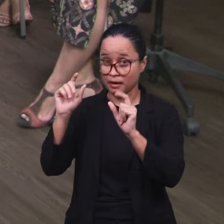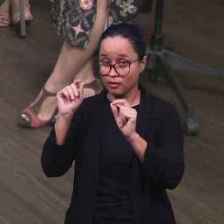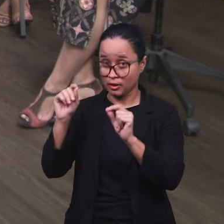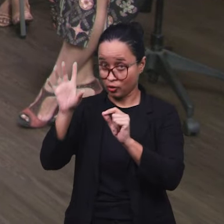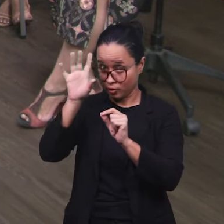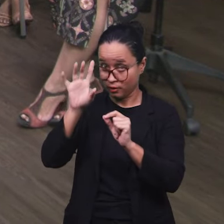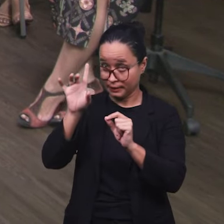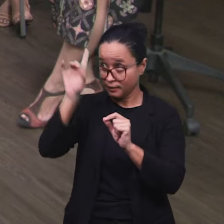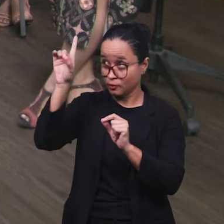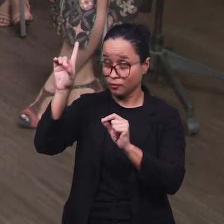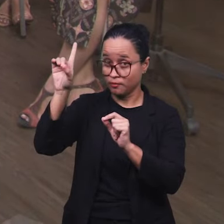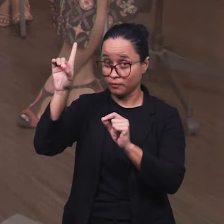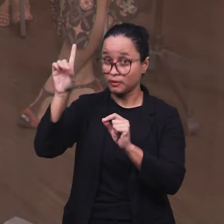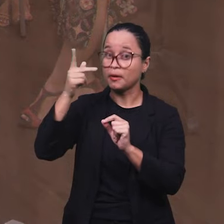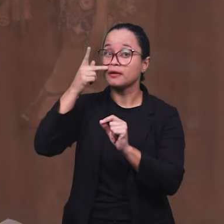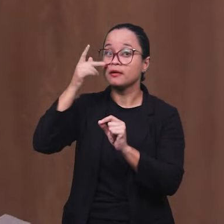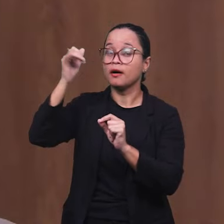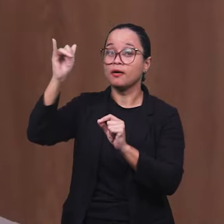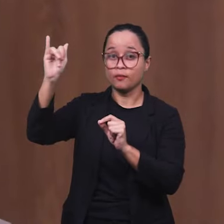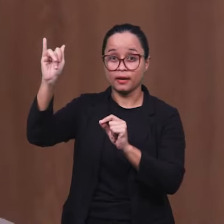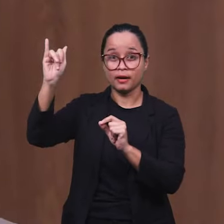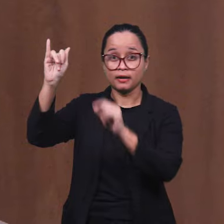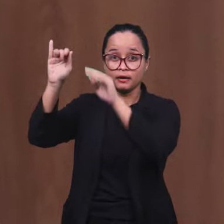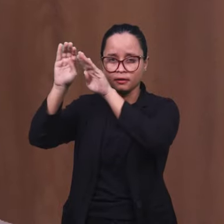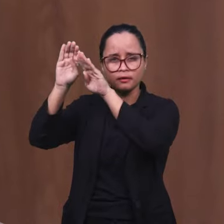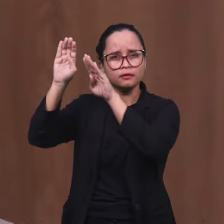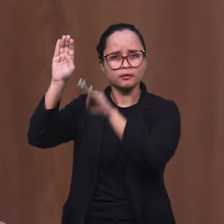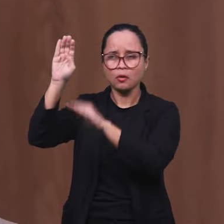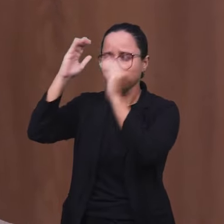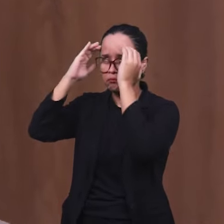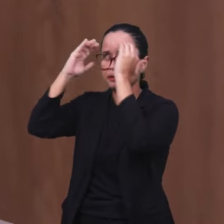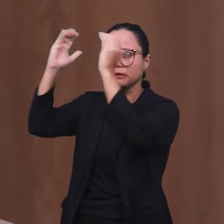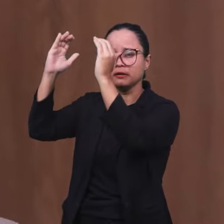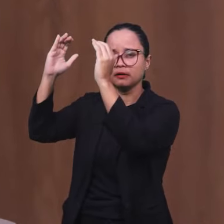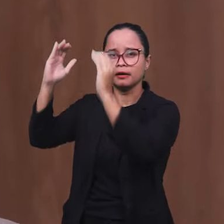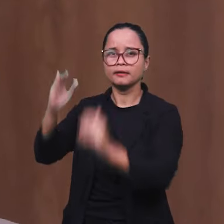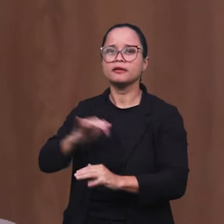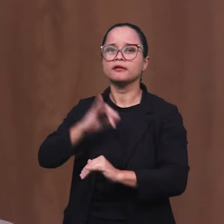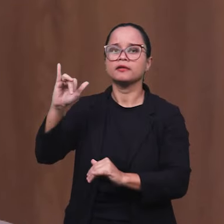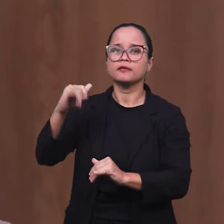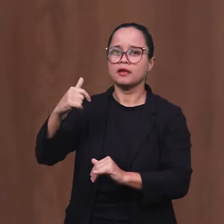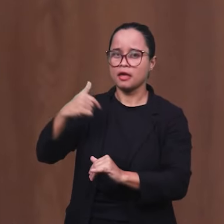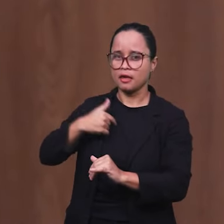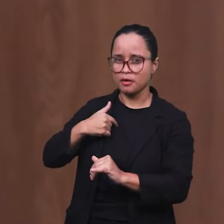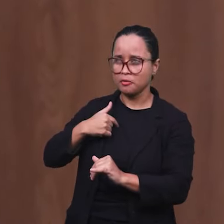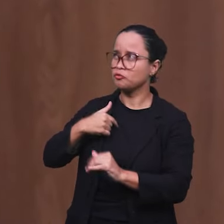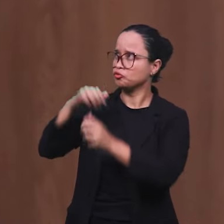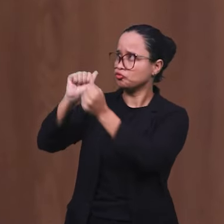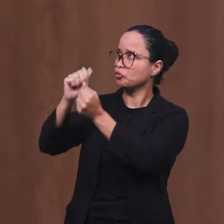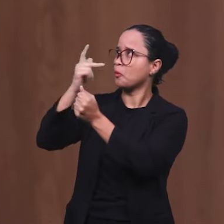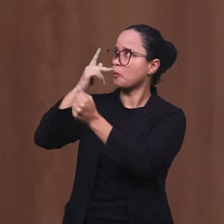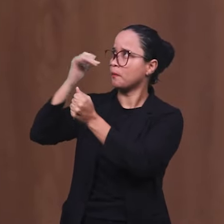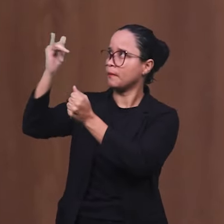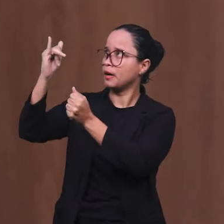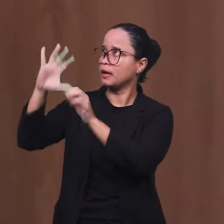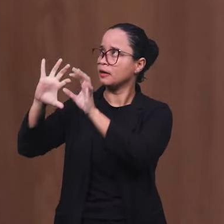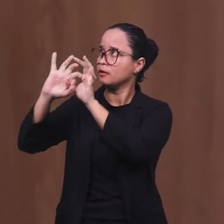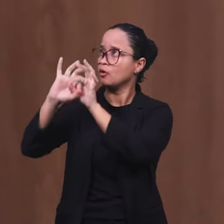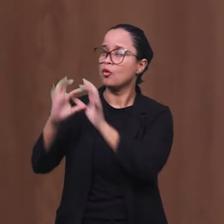Pai, certo? Mas ele dizia assim, eu e o Pai somos um. Havia uma comunhão